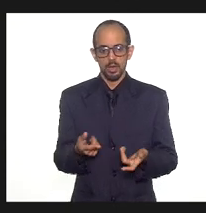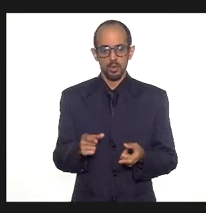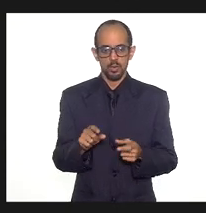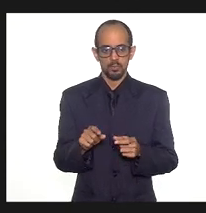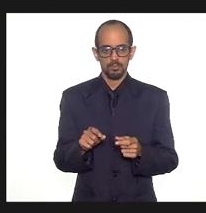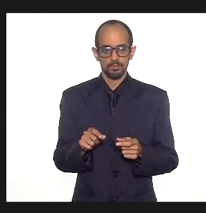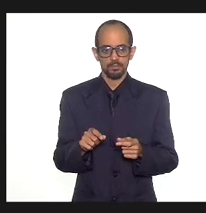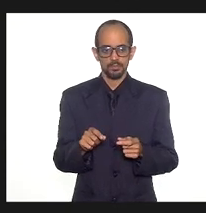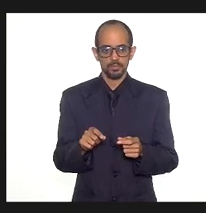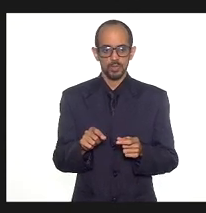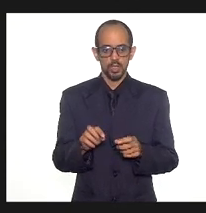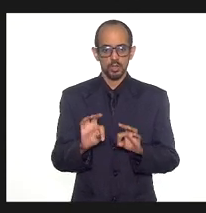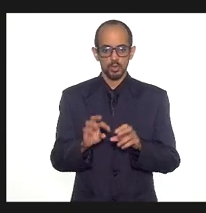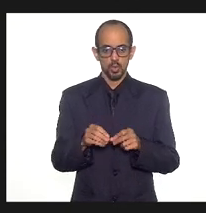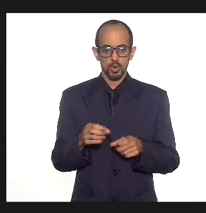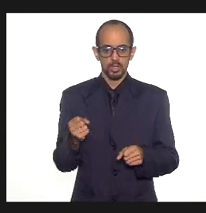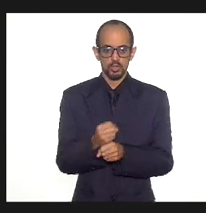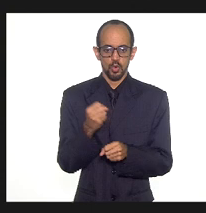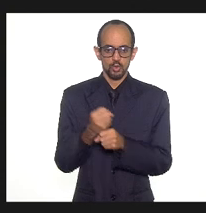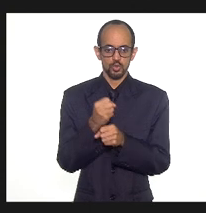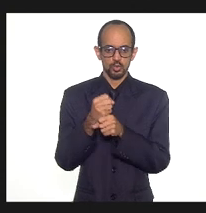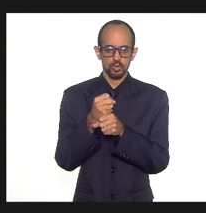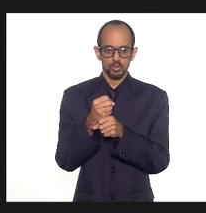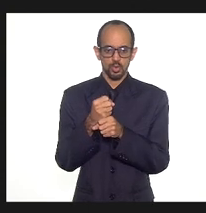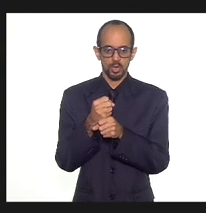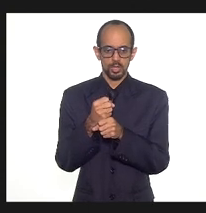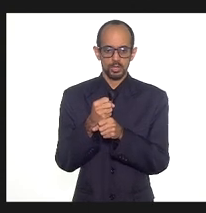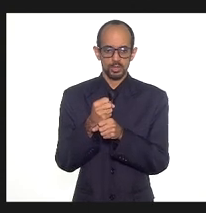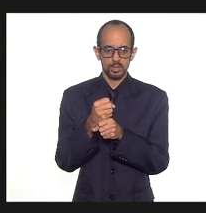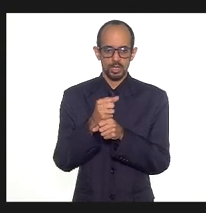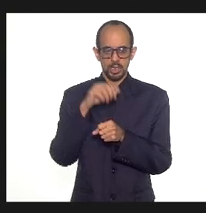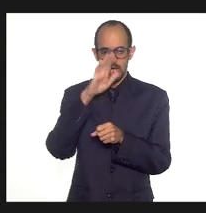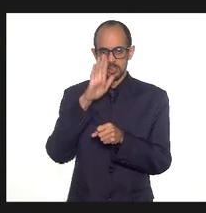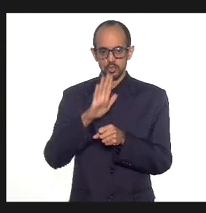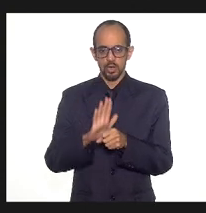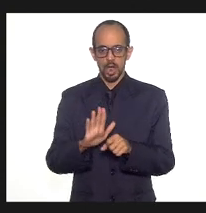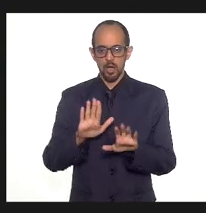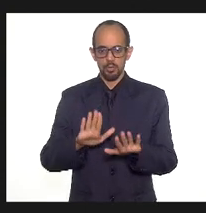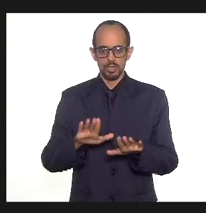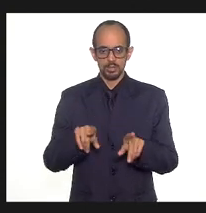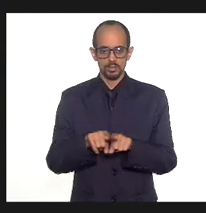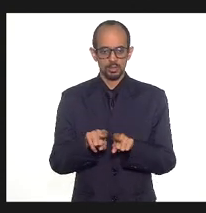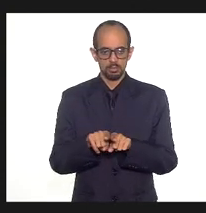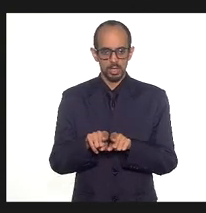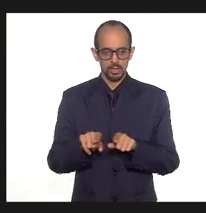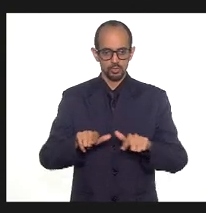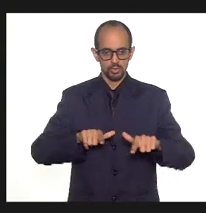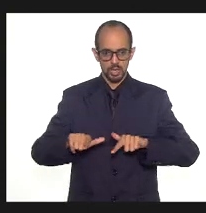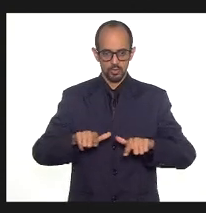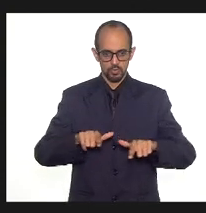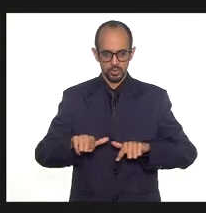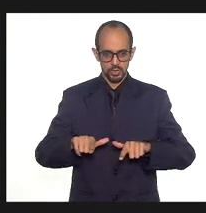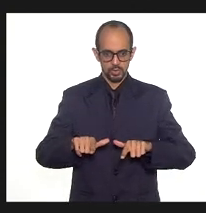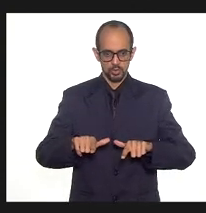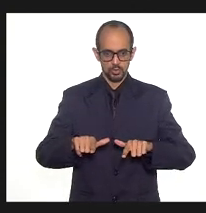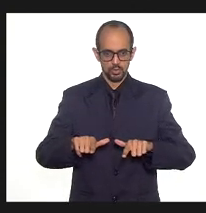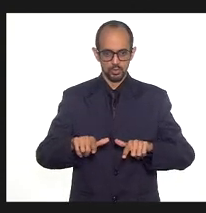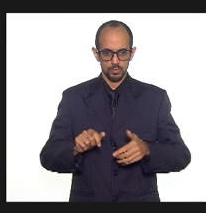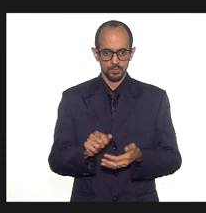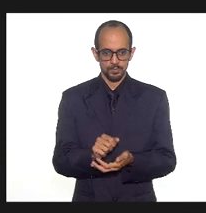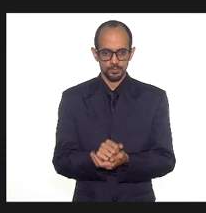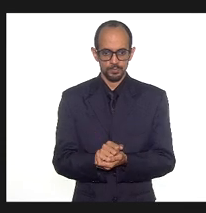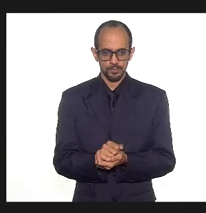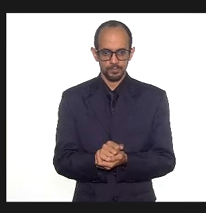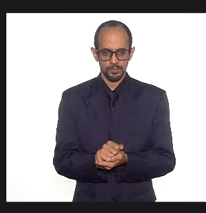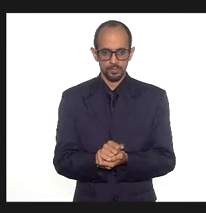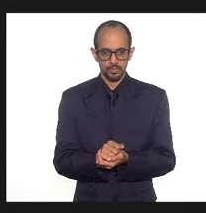com estruturas nacionais, que não seja na construção, são também no serviço. Então, a gente participa ativamente. Mas a gente tem que ser a favor da competitividade,